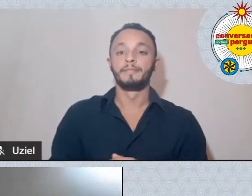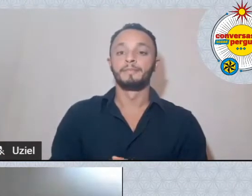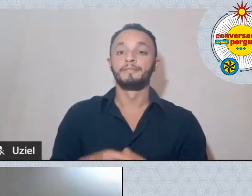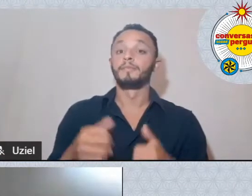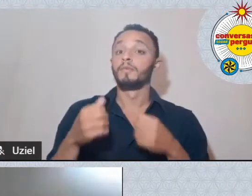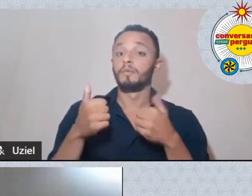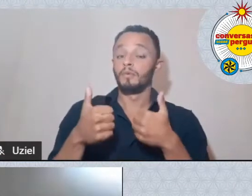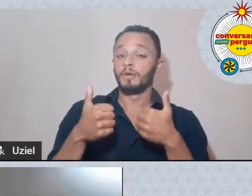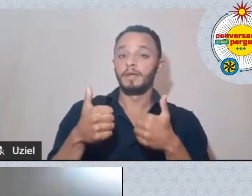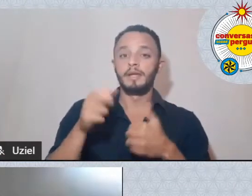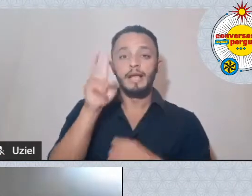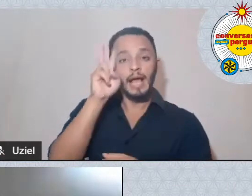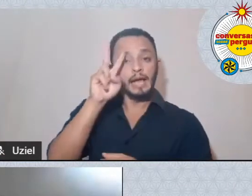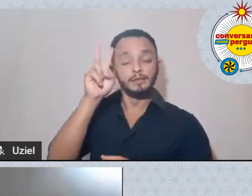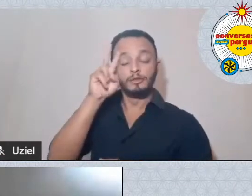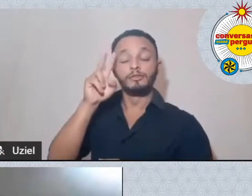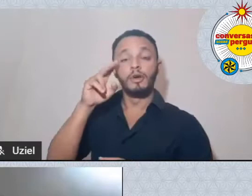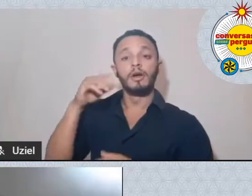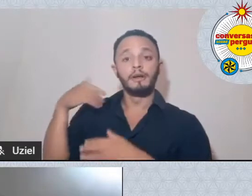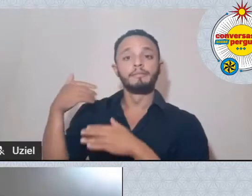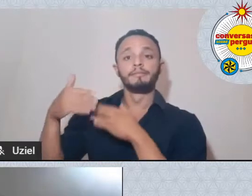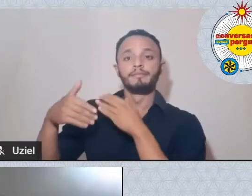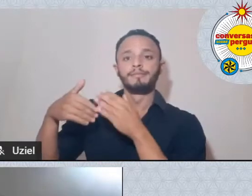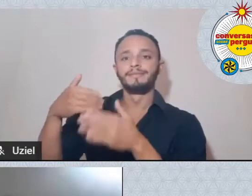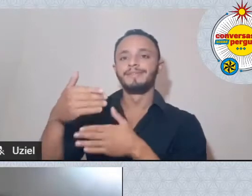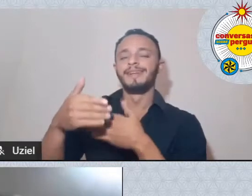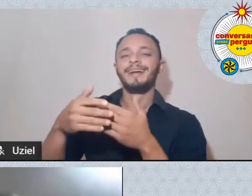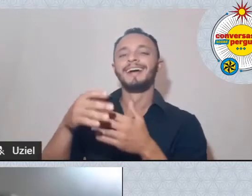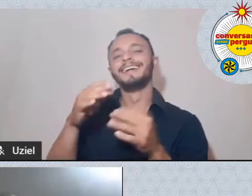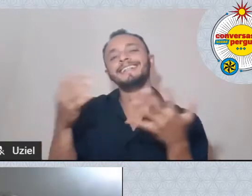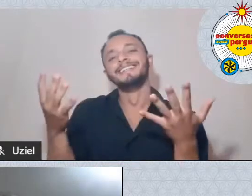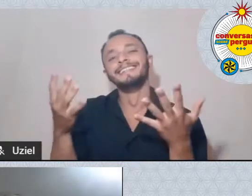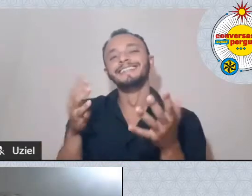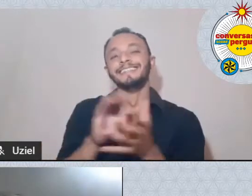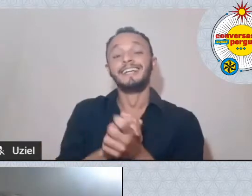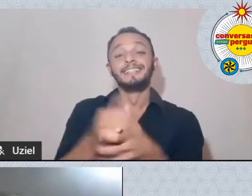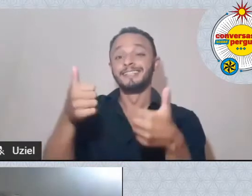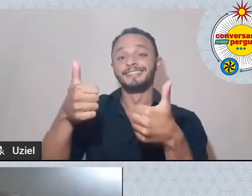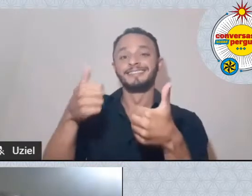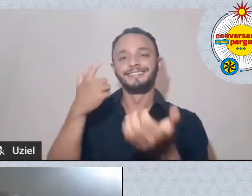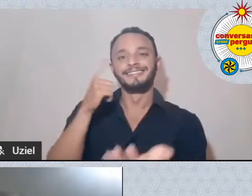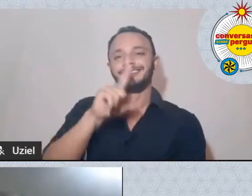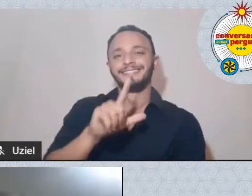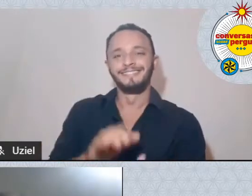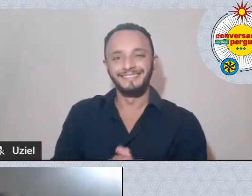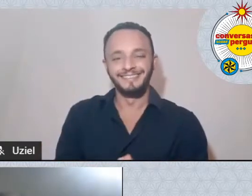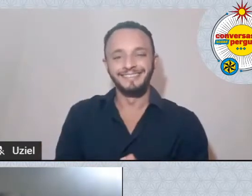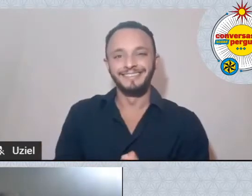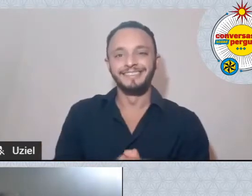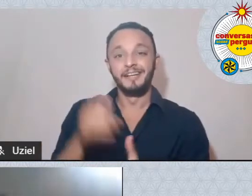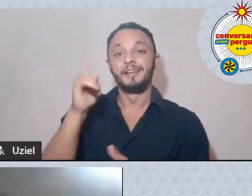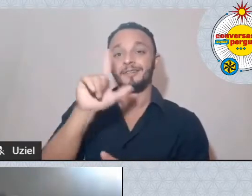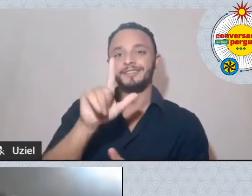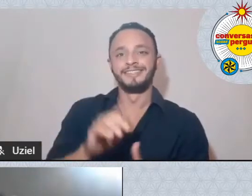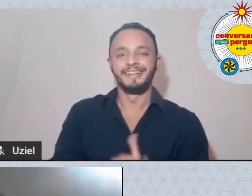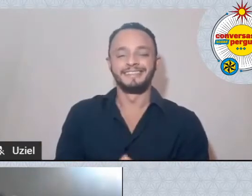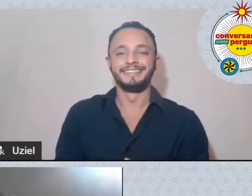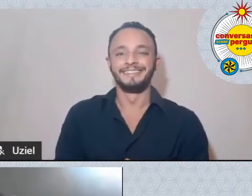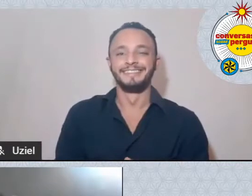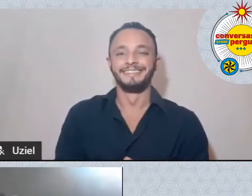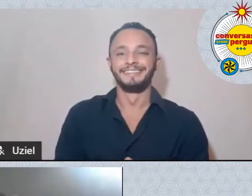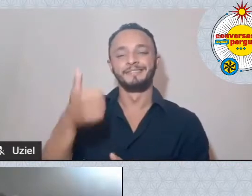duas coisas. Meu Deus, perdemos de novo? Não, você está de volta. Perdemos tem ou um não delay perdemos? aqui. Estamos de volta, pode